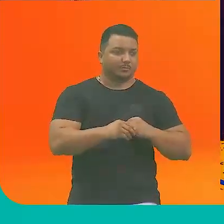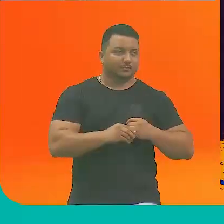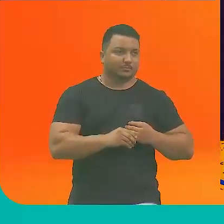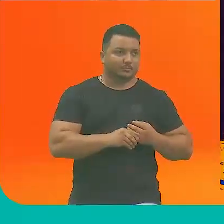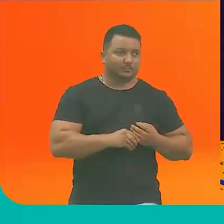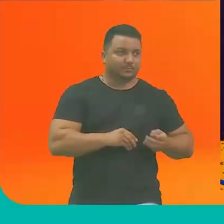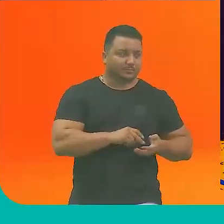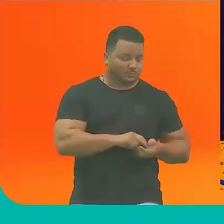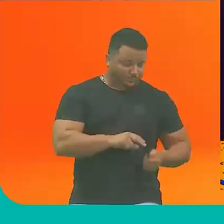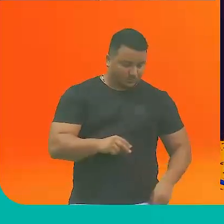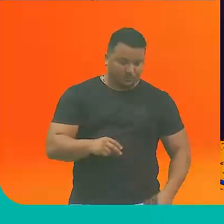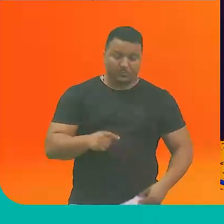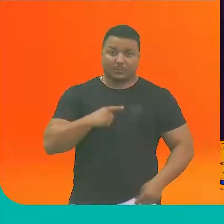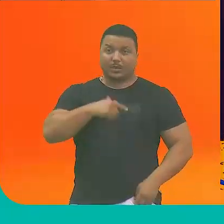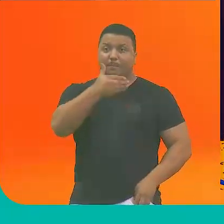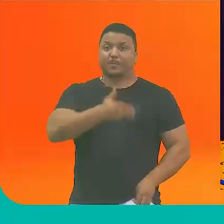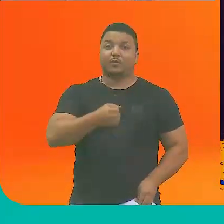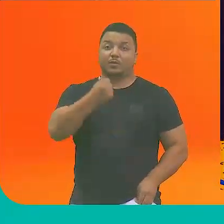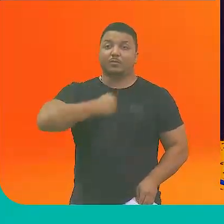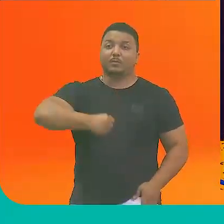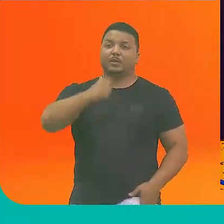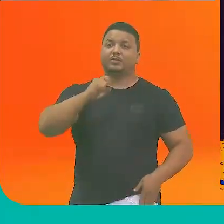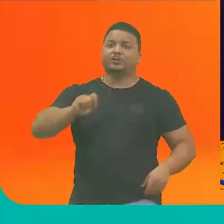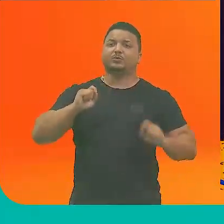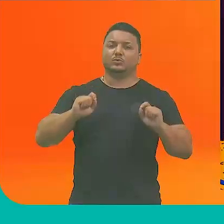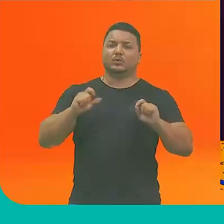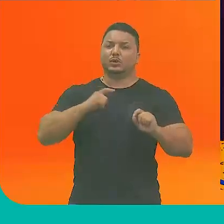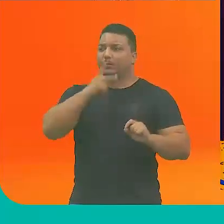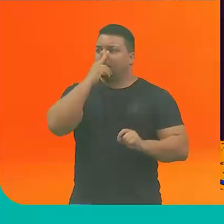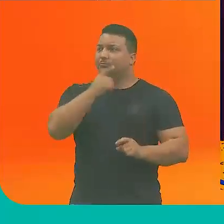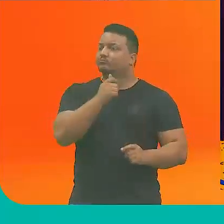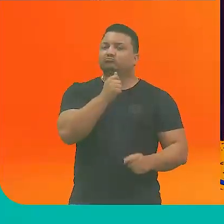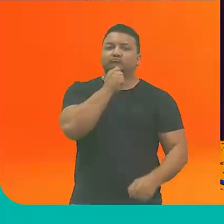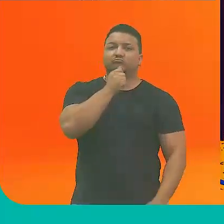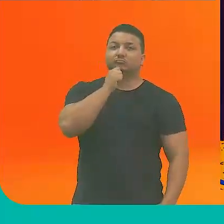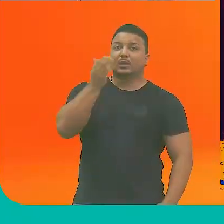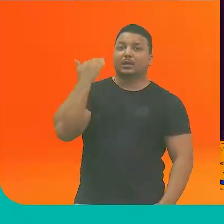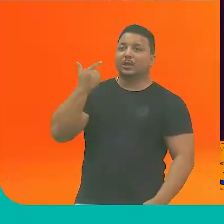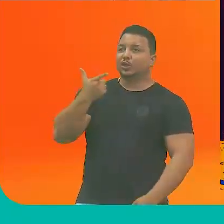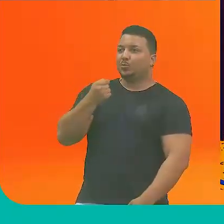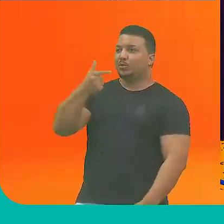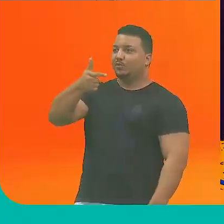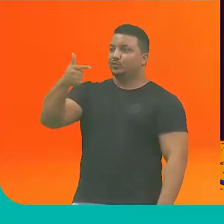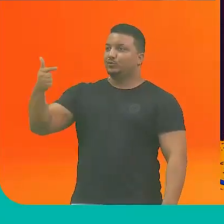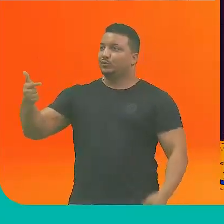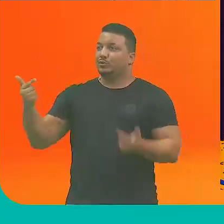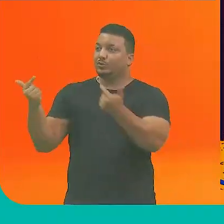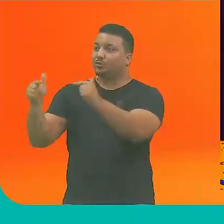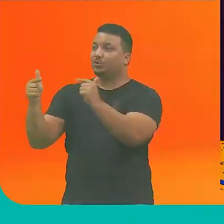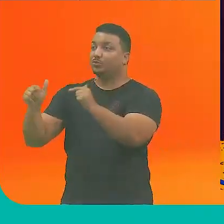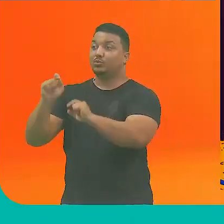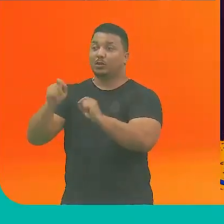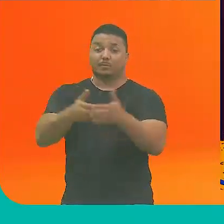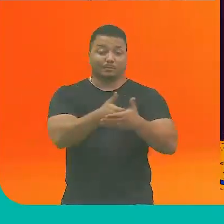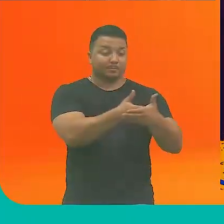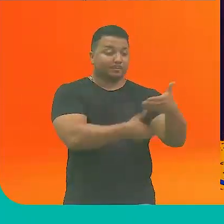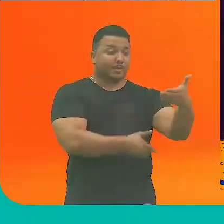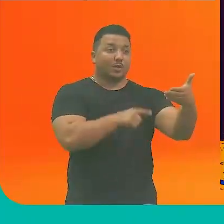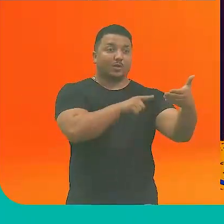foi a novidade na prova do ano passado que não se tinha até 2022? A prova, ela passou a